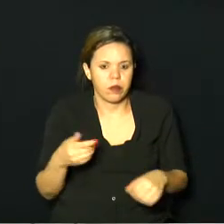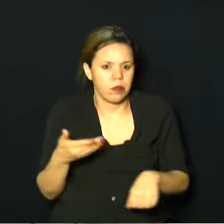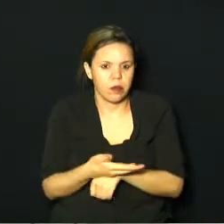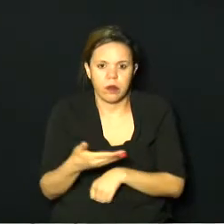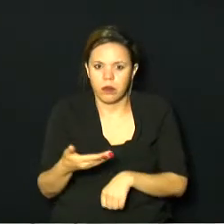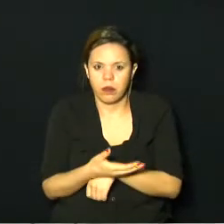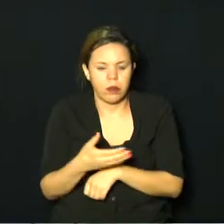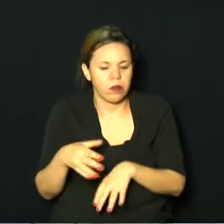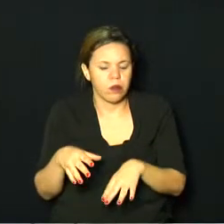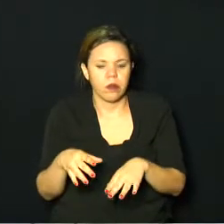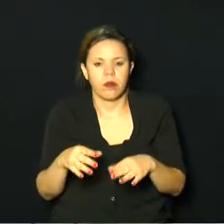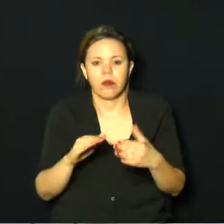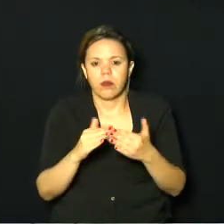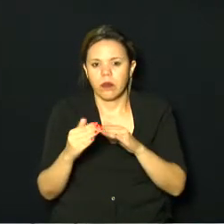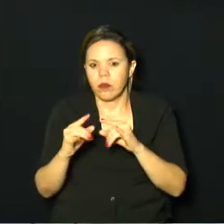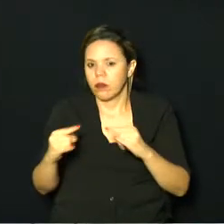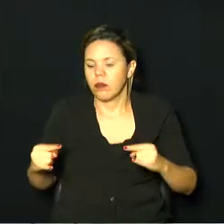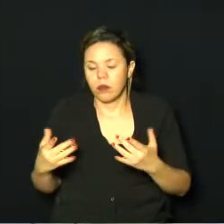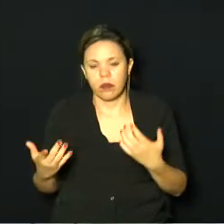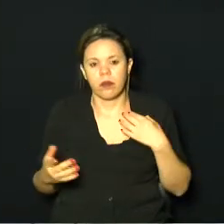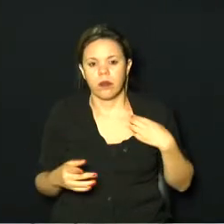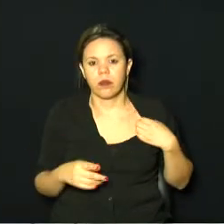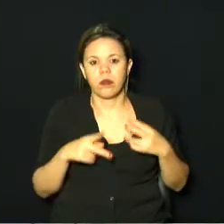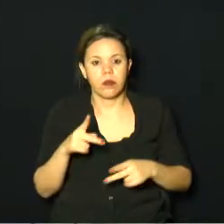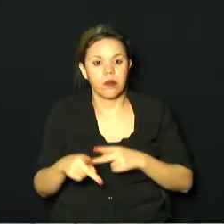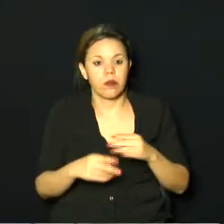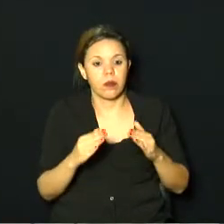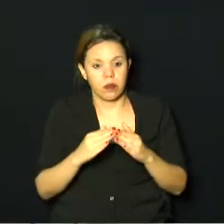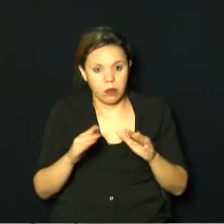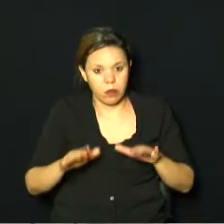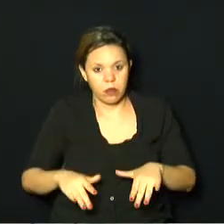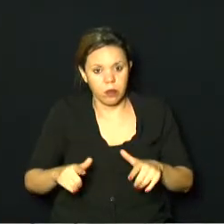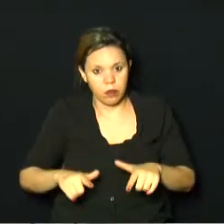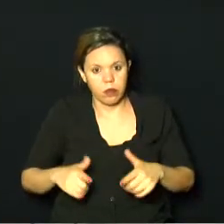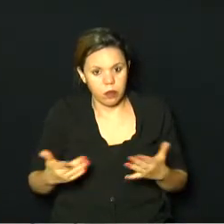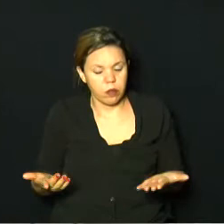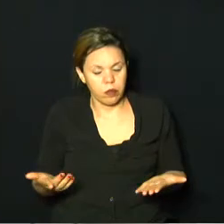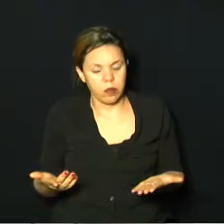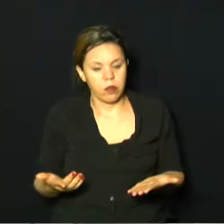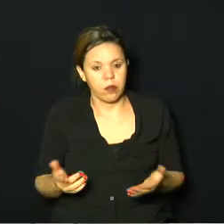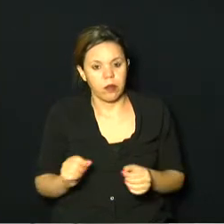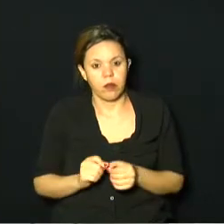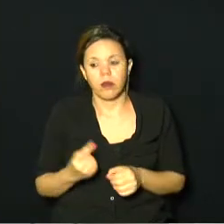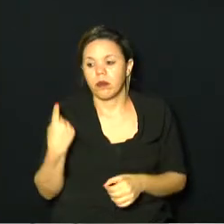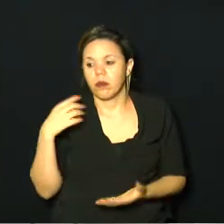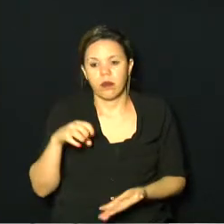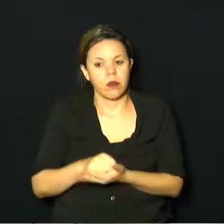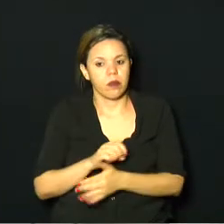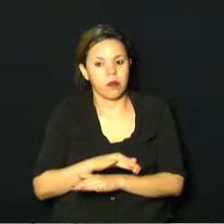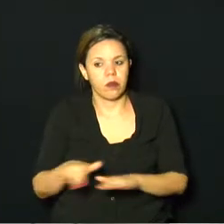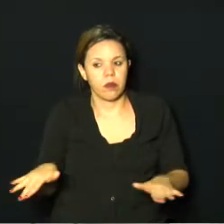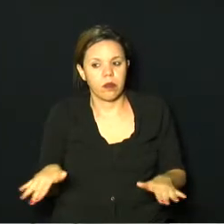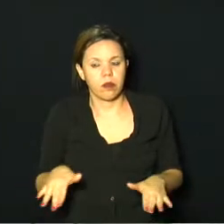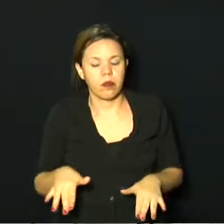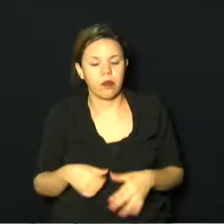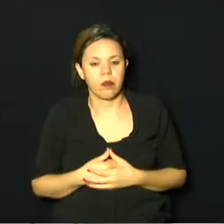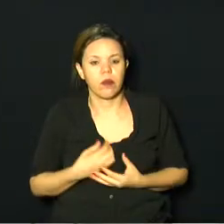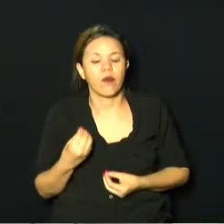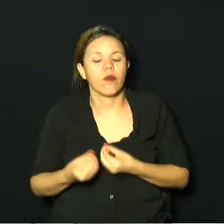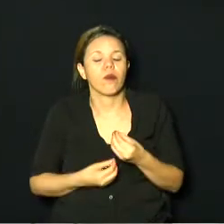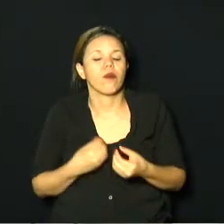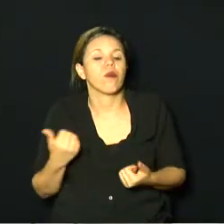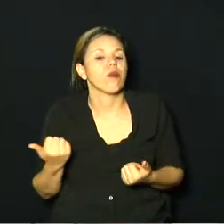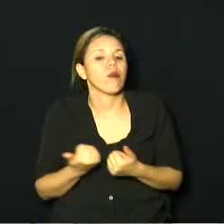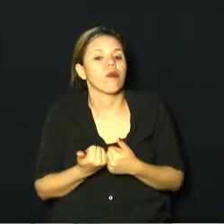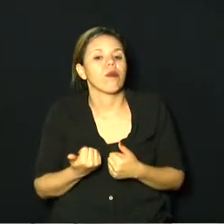da ocupação pelas pessoas que hoje moram no local e não fazem parte do cadastro? Se confirmada a reintegração de